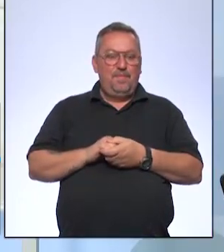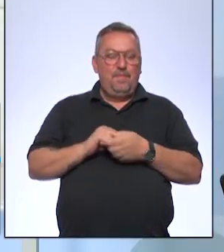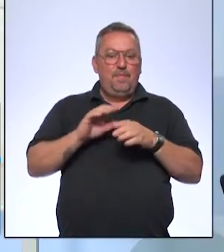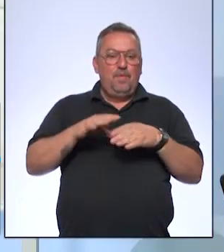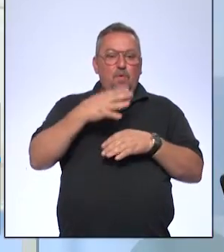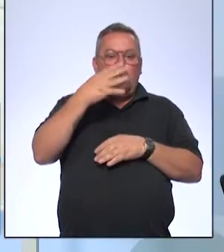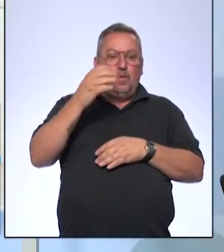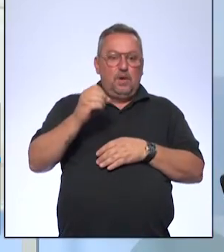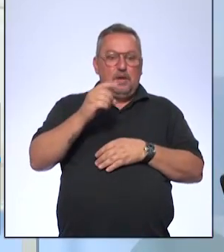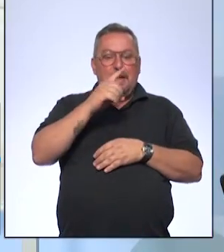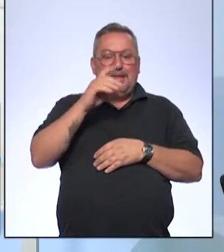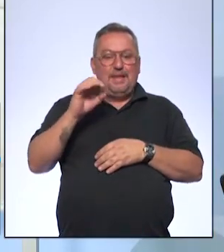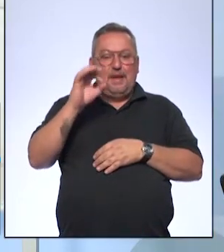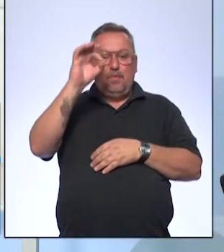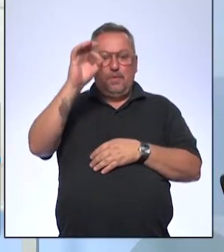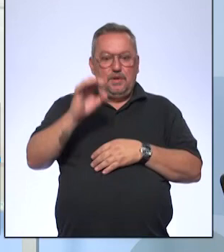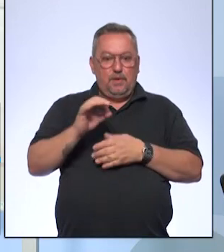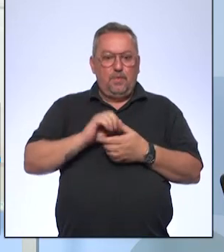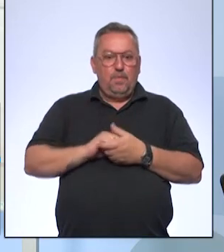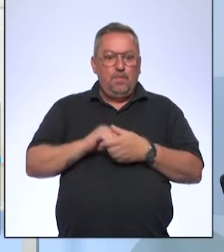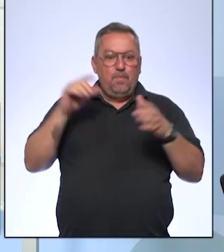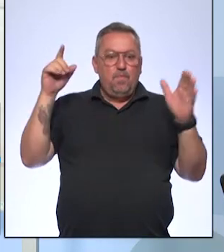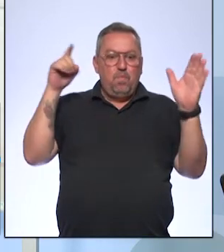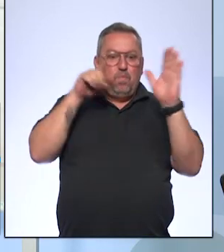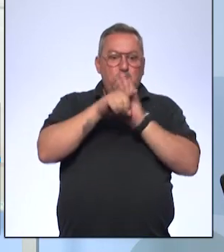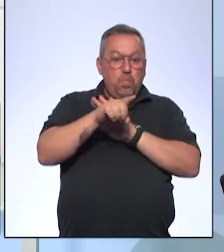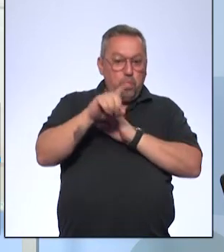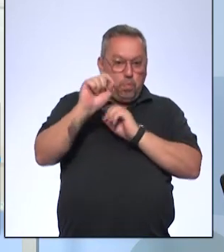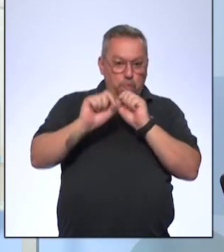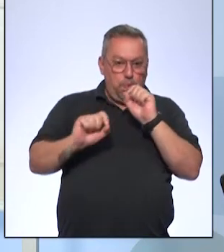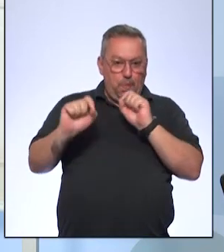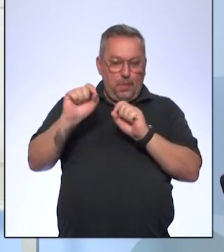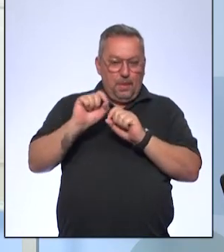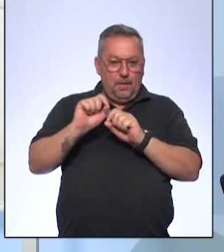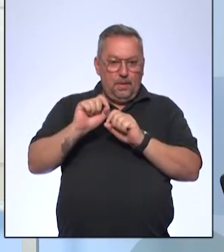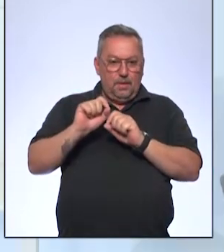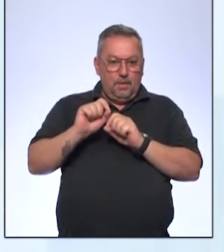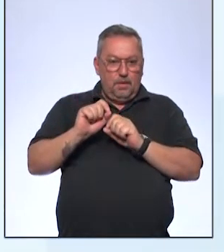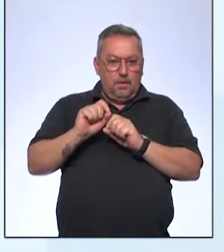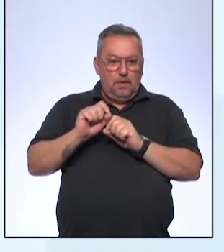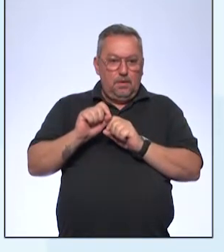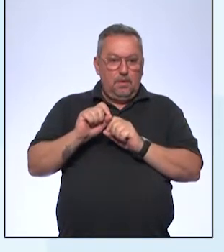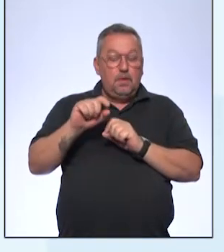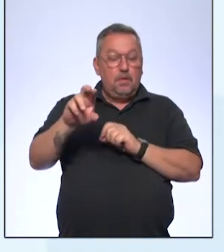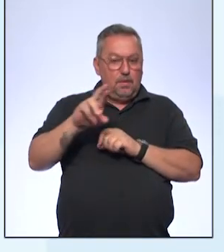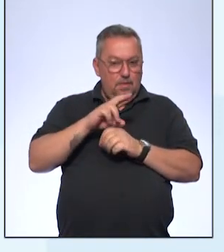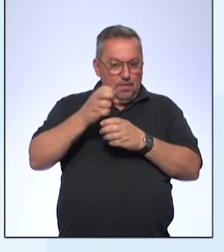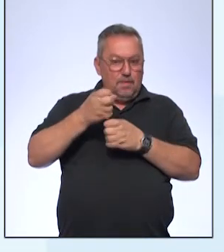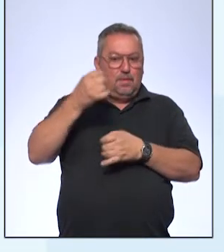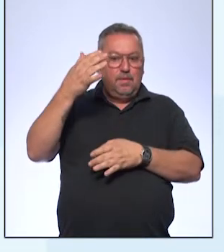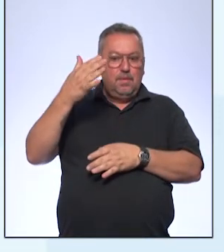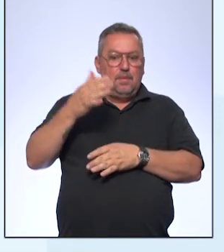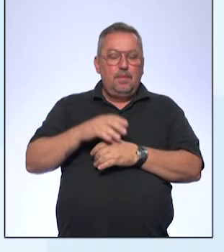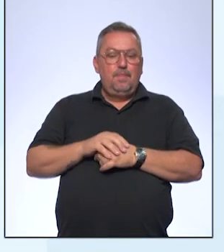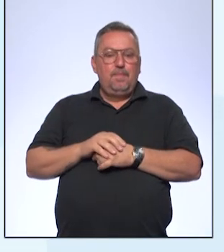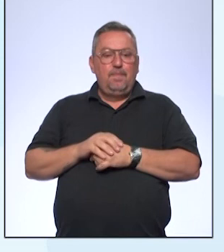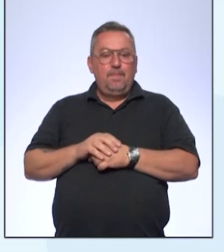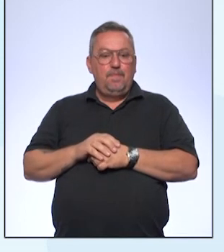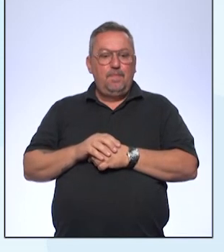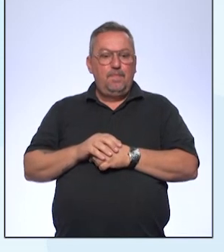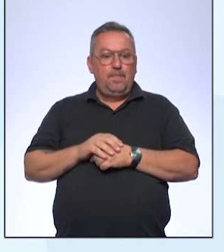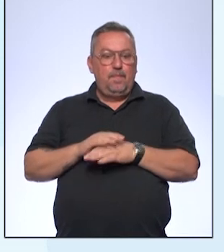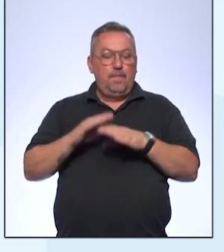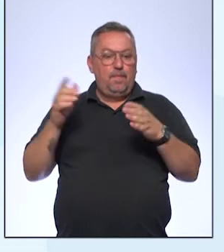40 alunos dá 100%. A pergunta da A é a seguinte, ó. Para vocês responderem aí no chat, eu penso assim.